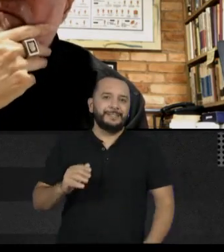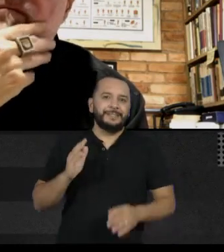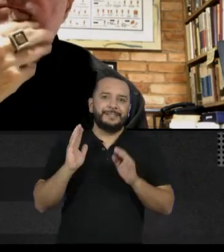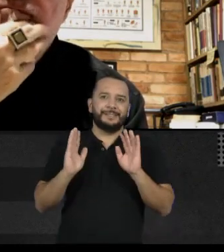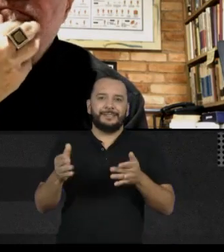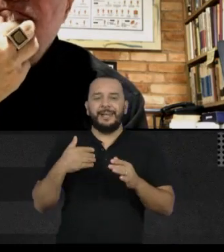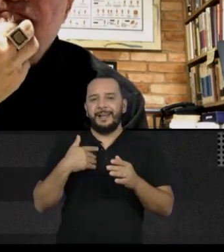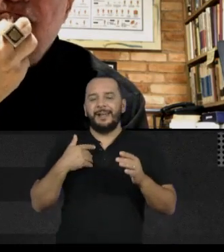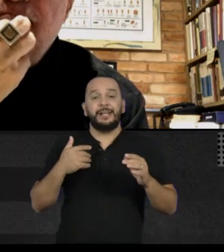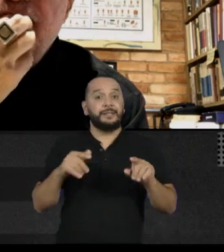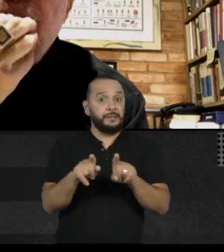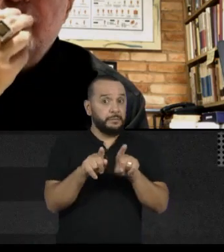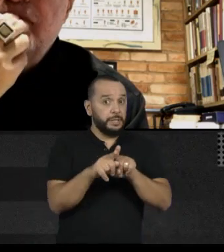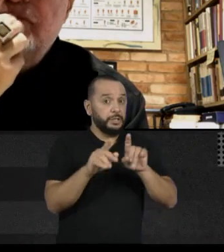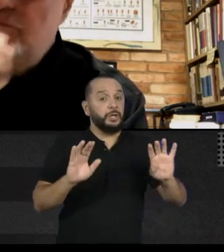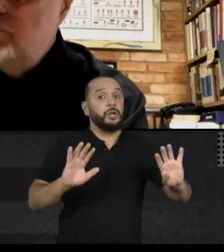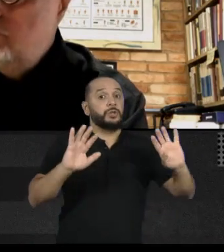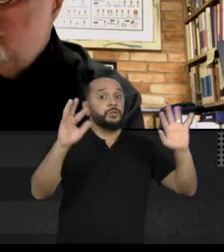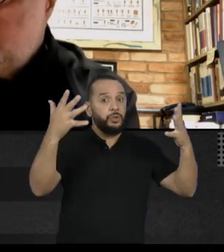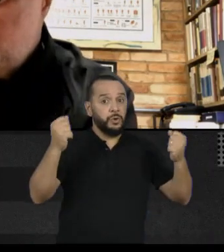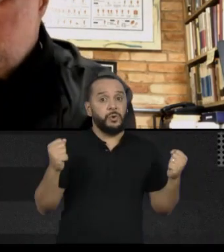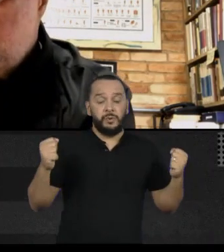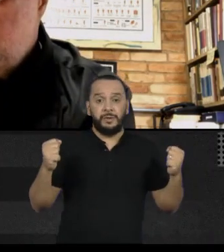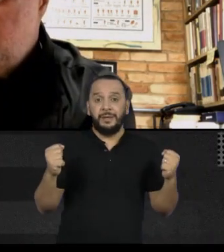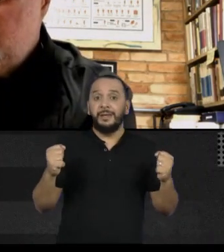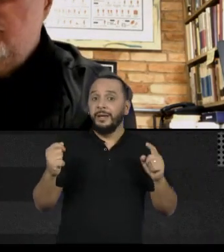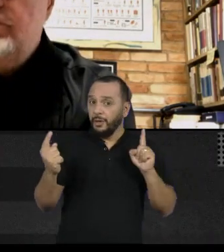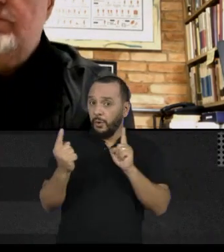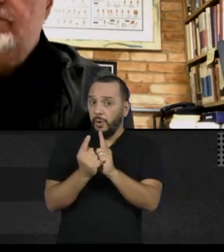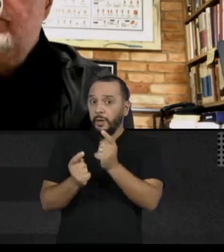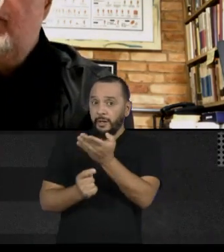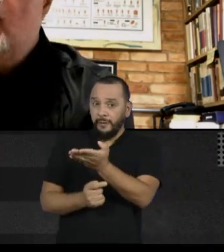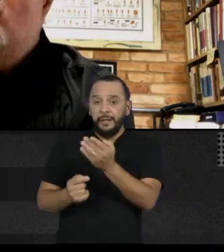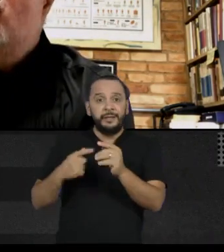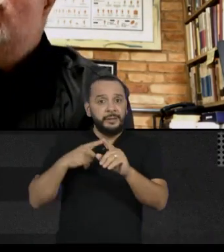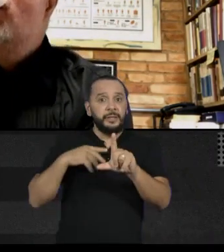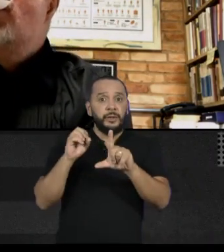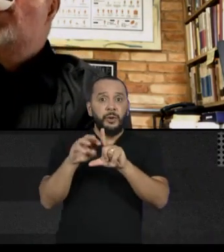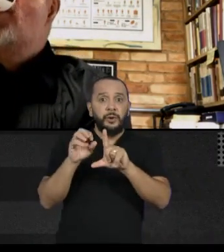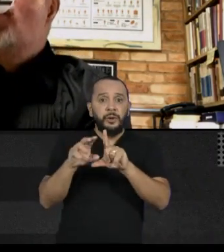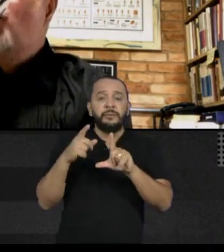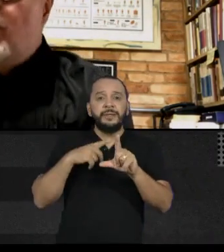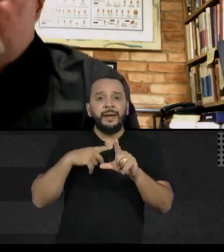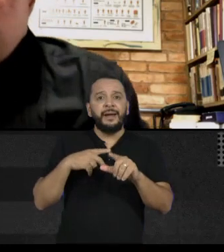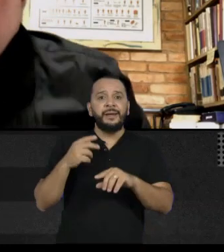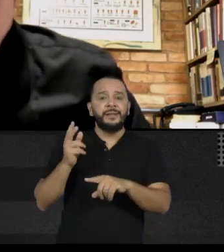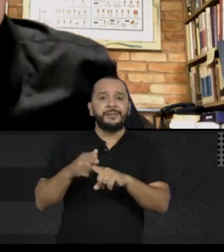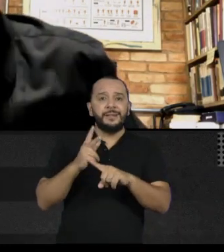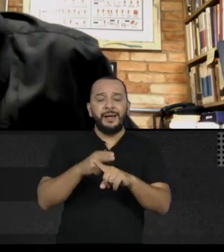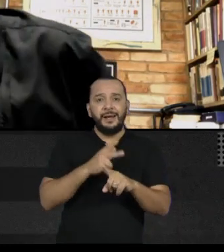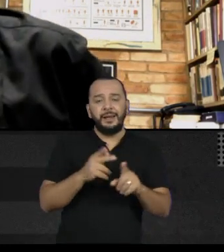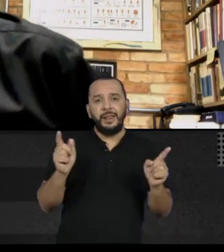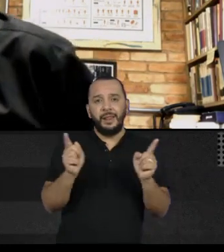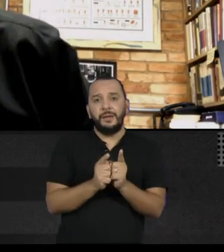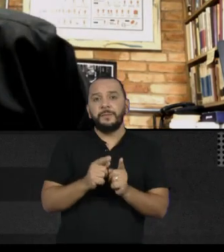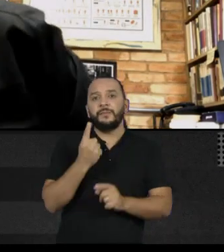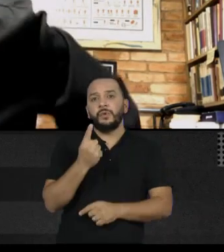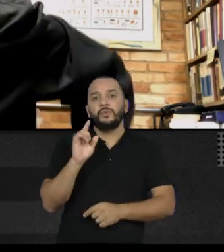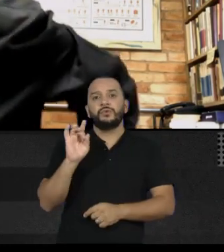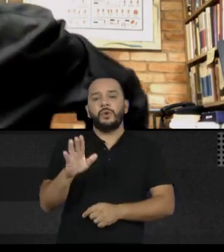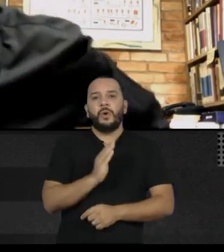com grandes montagens, né, com grandes textos, e que também participou do audiovisual brasileiro, né, não só